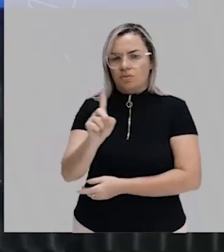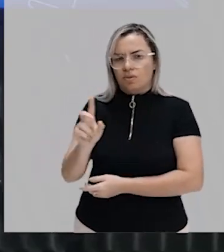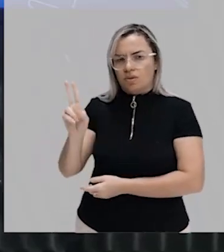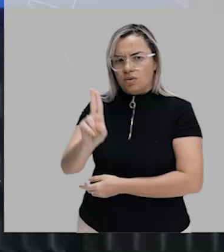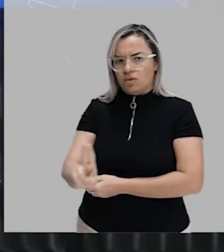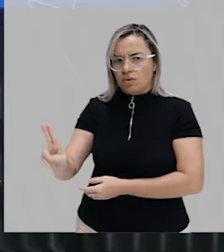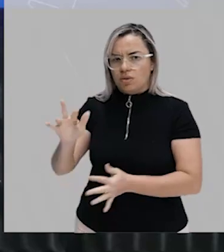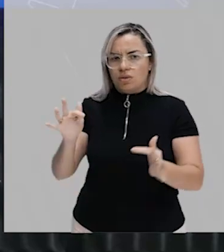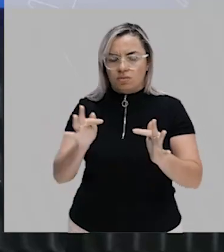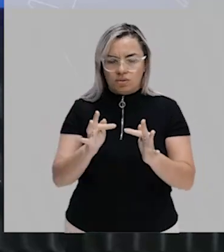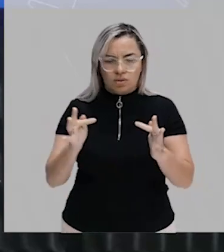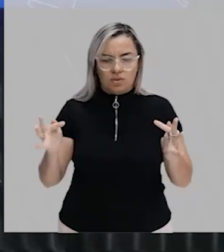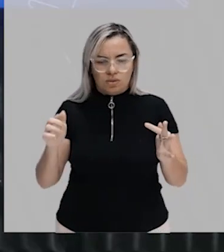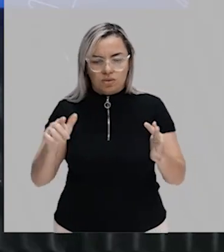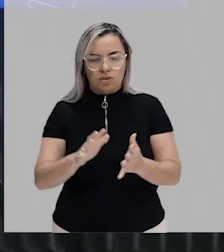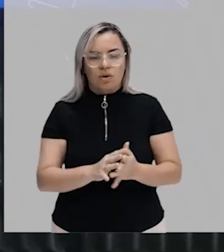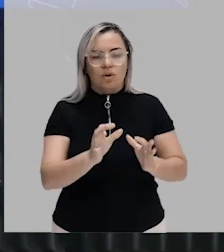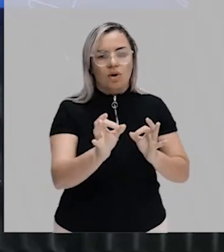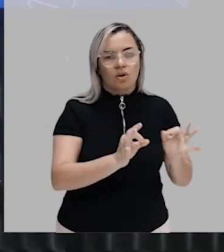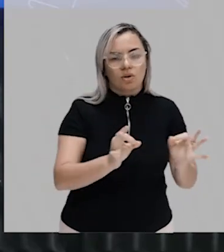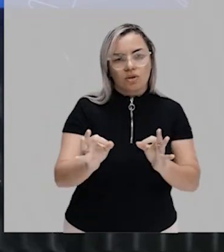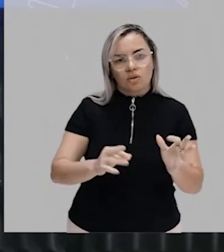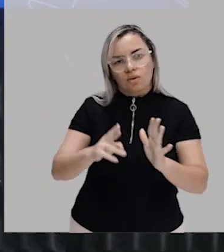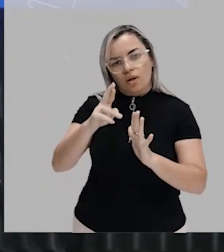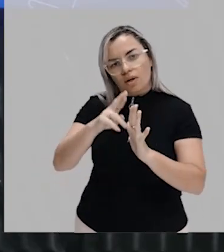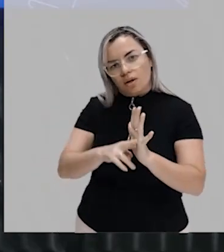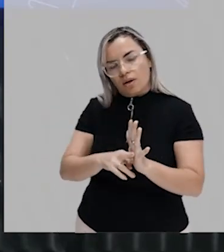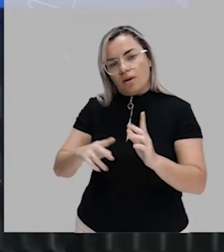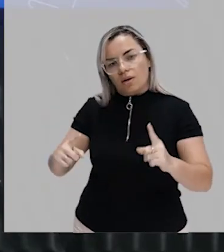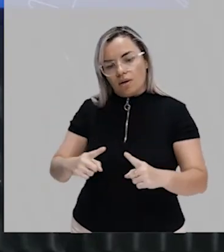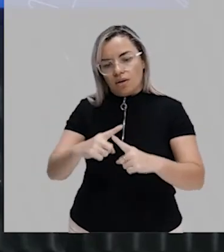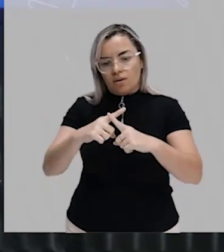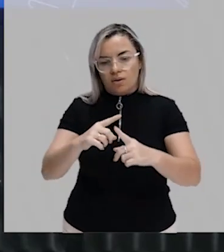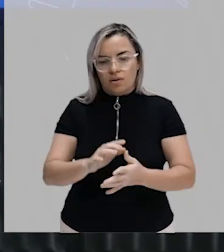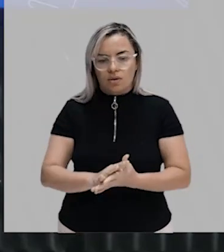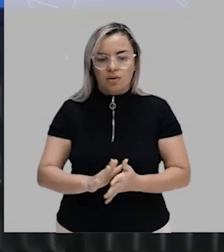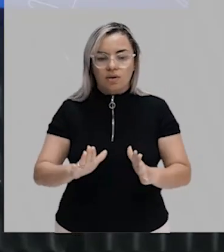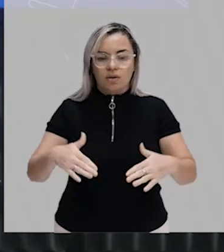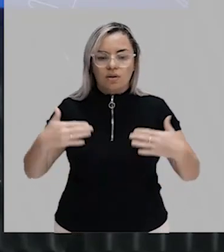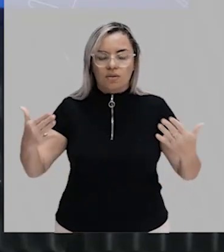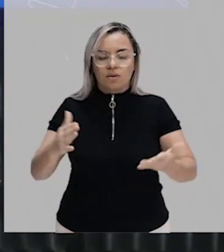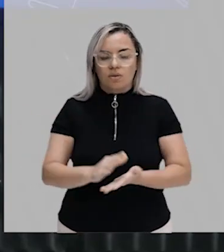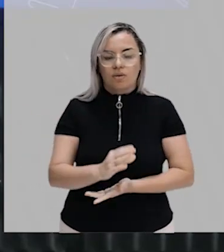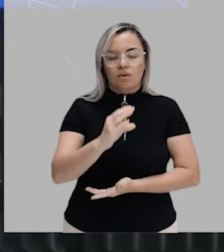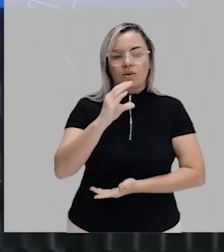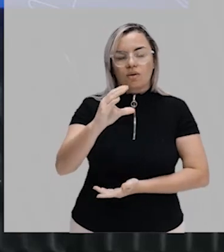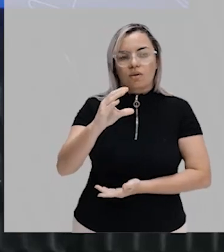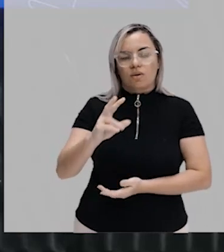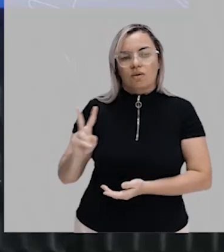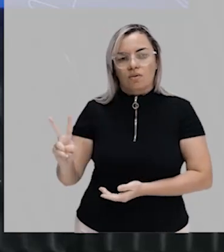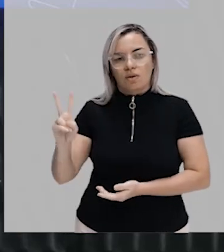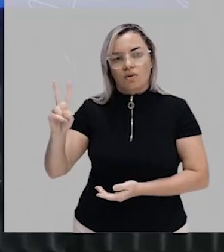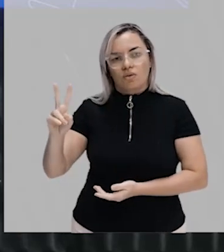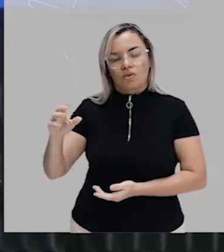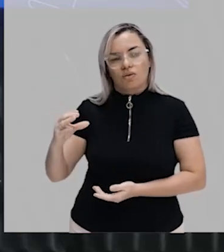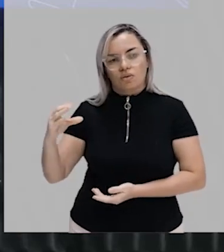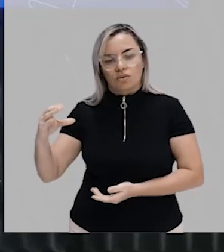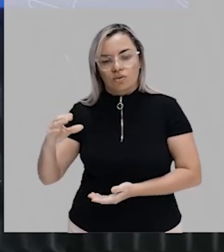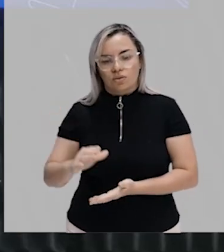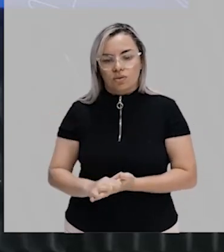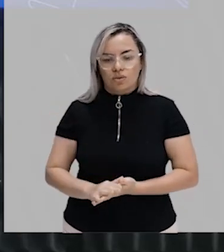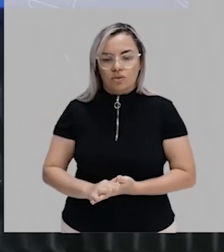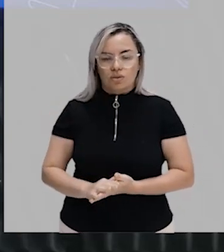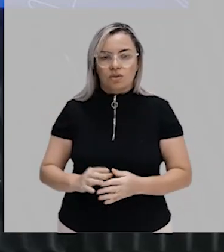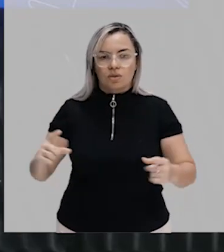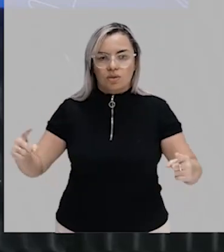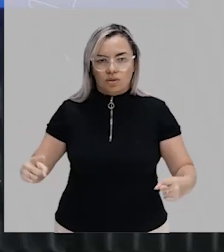utilizamos a fórmula. Montamos uma regra de 3. Então, quem vai ser a concentração? Quem vai ser o valor de C?